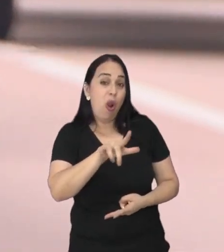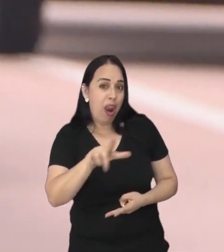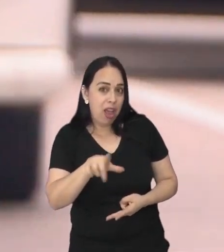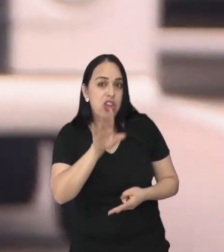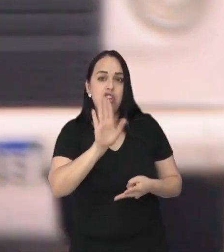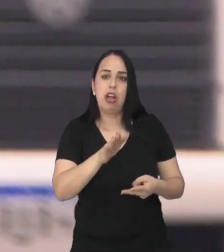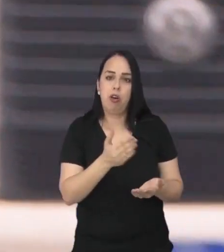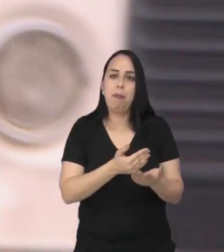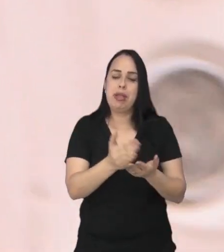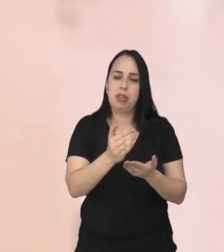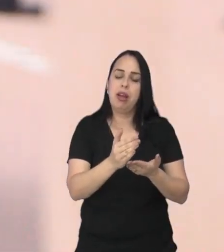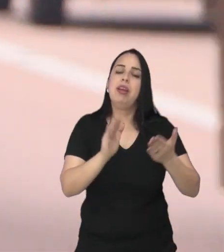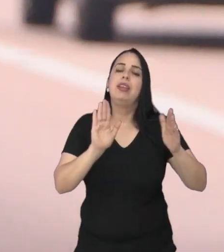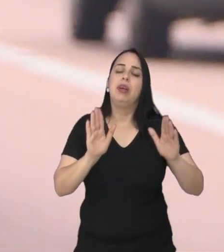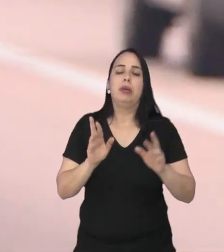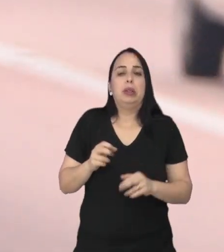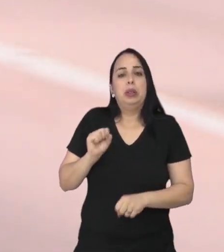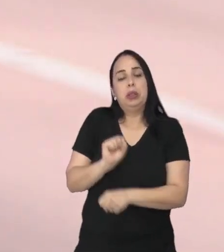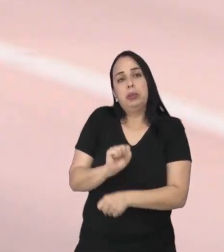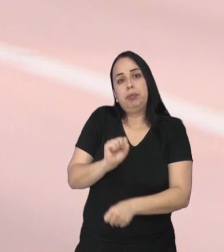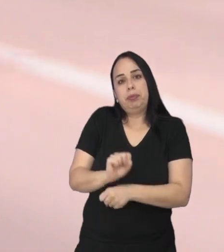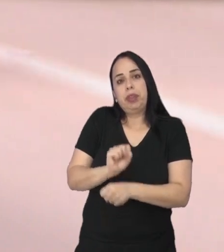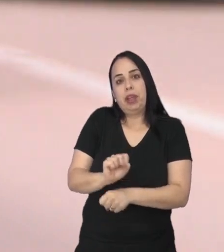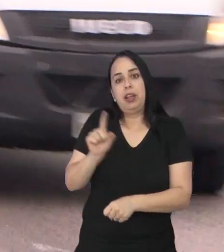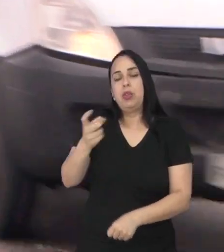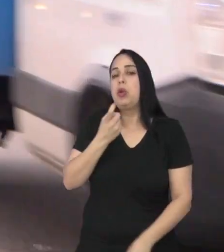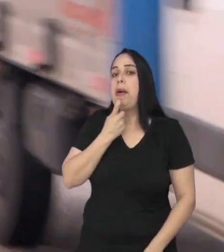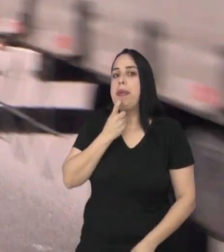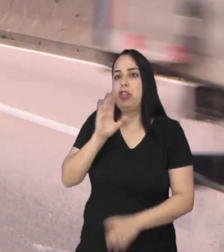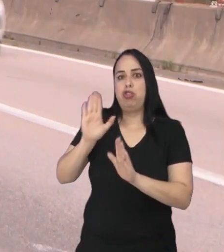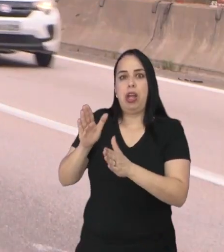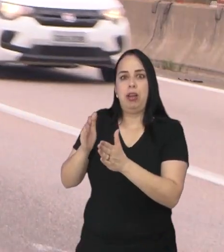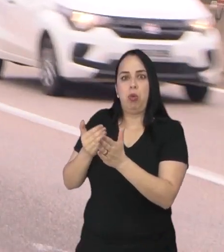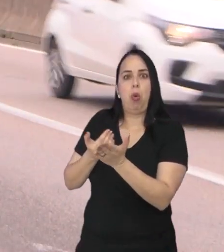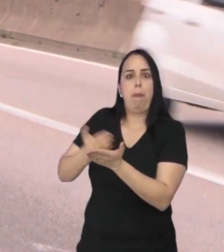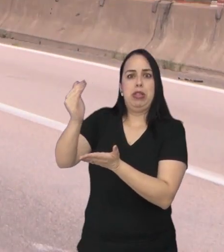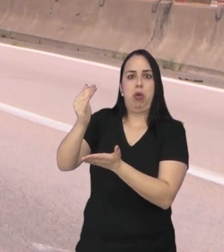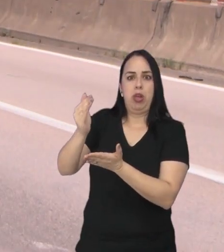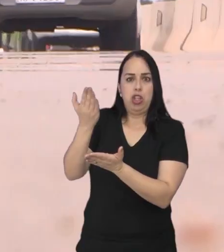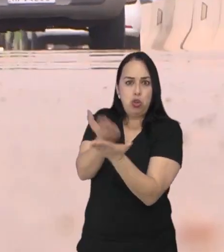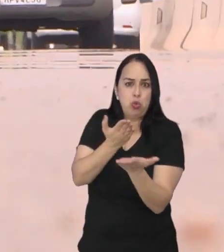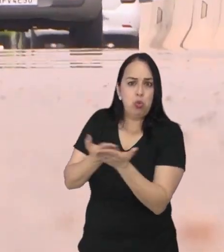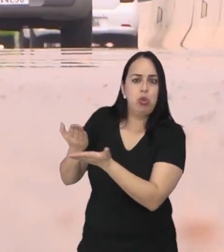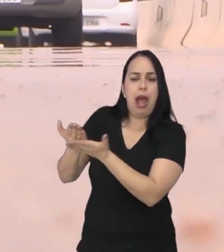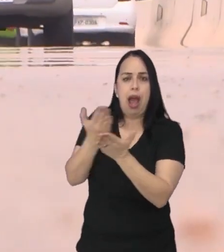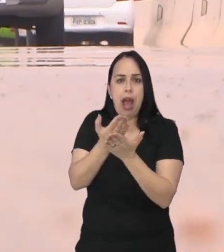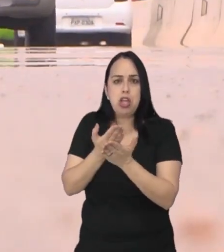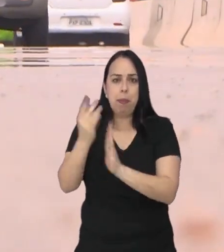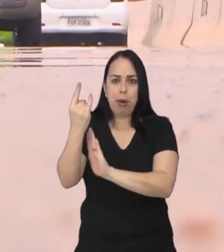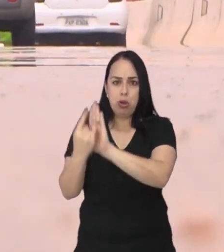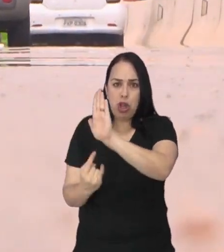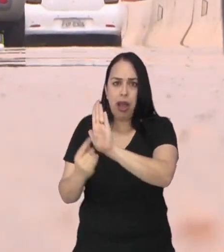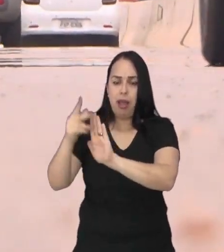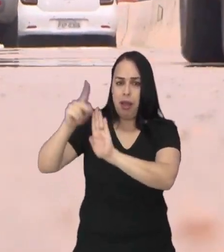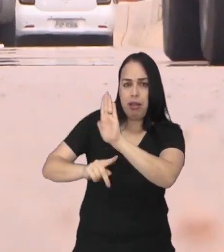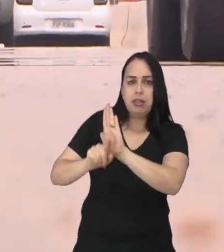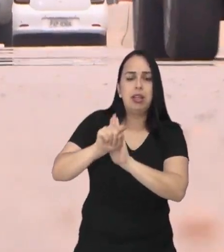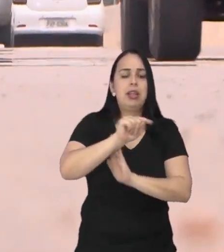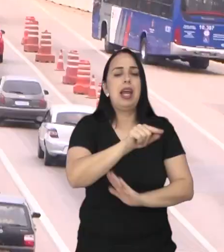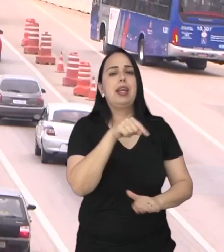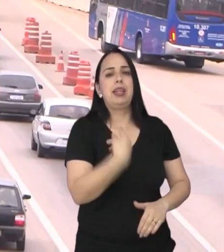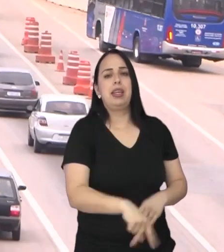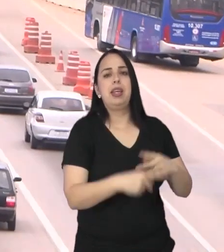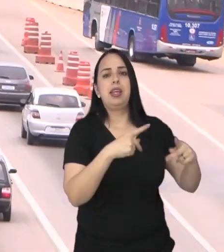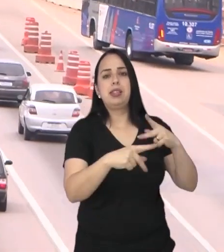leste. Então a gente está aguardando, né? O de Campinas já está mais avançado em termos de estudos de projeto executivo. O nosso ainda precisa ser